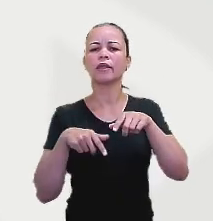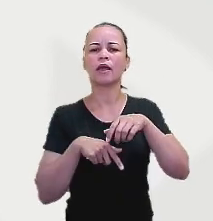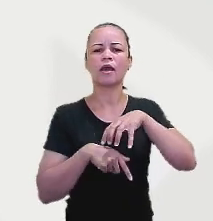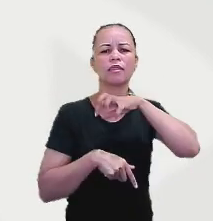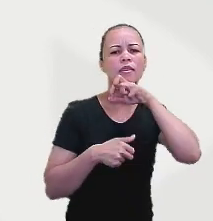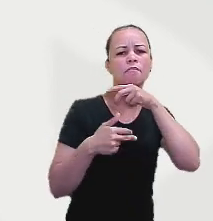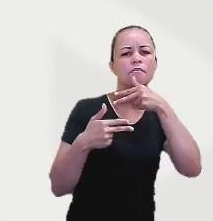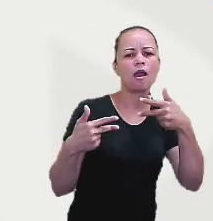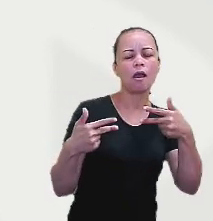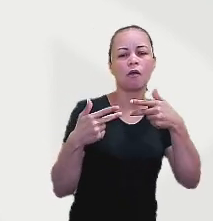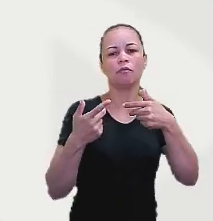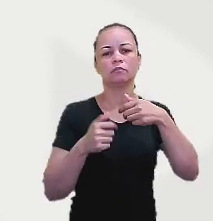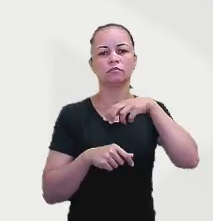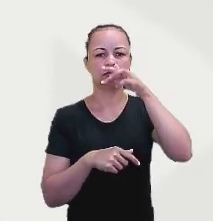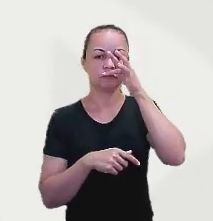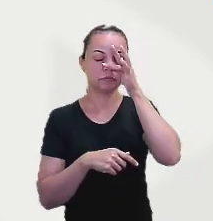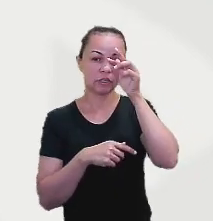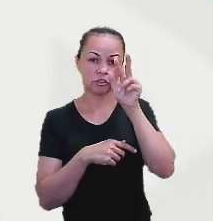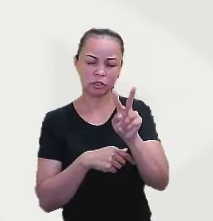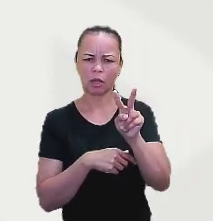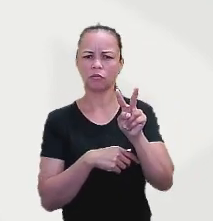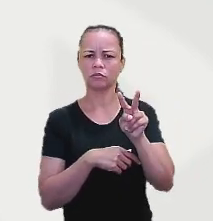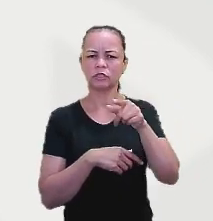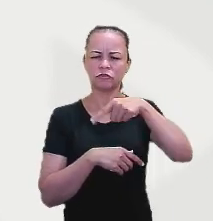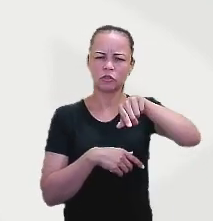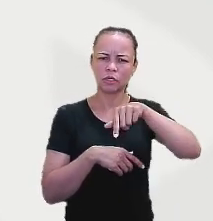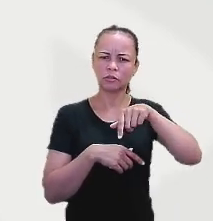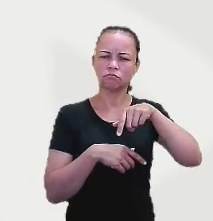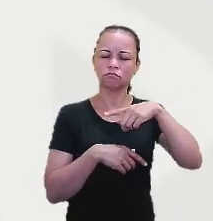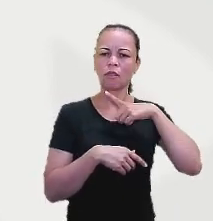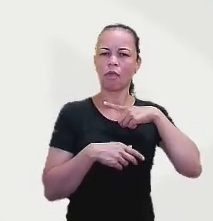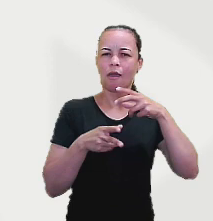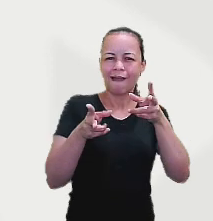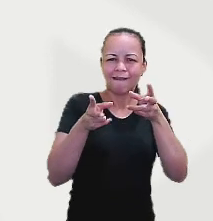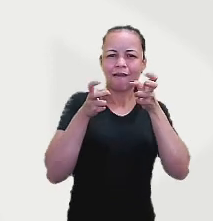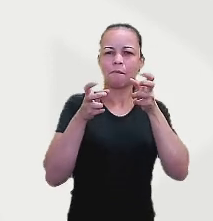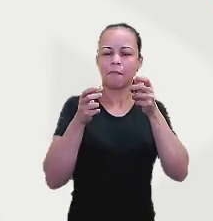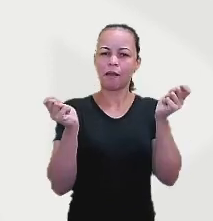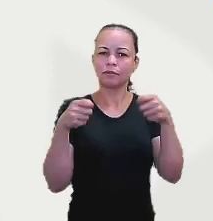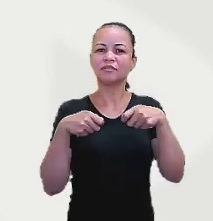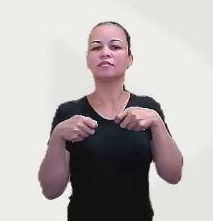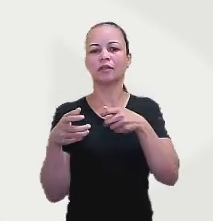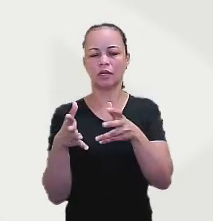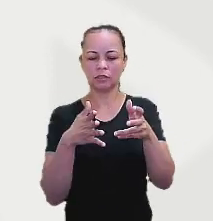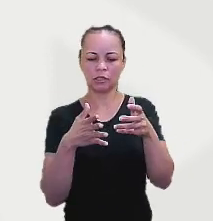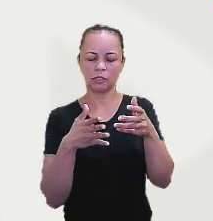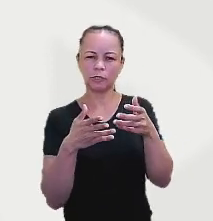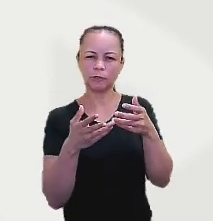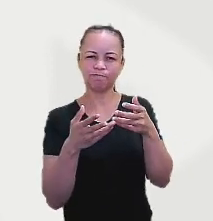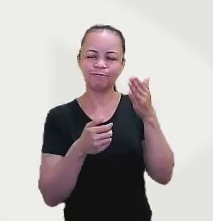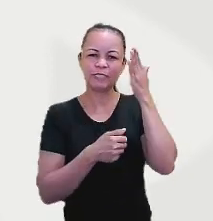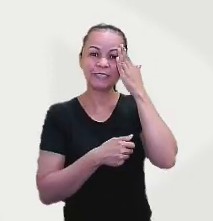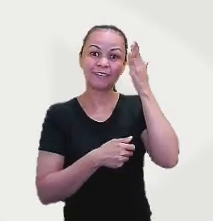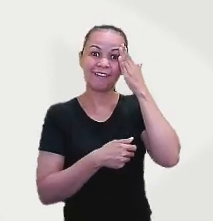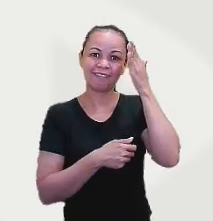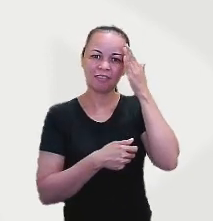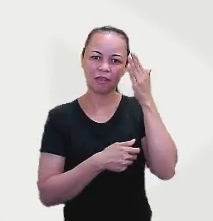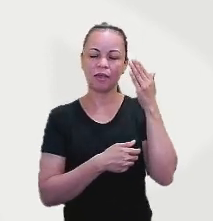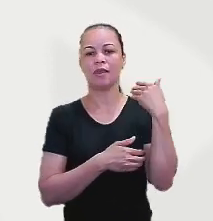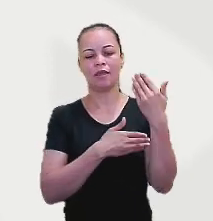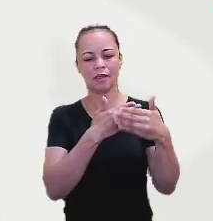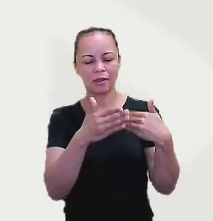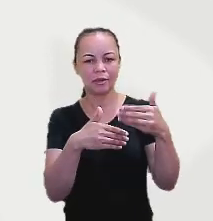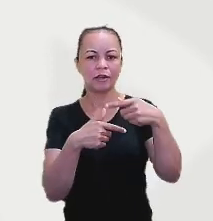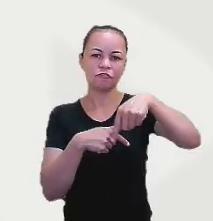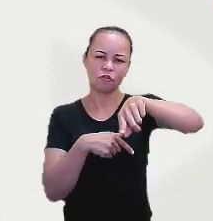você tiver já a capacidade de fazer essa movimentação, fazer essa categorização, você já está